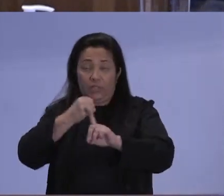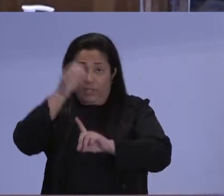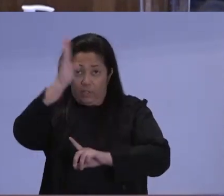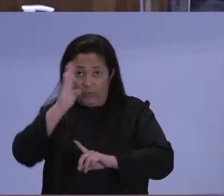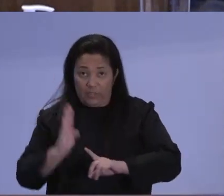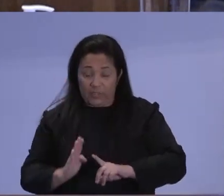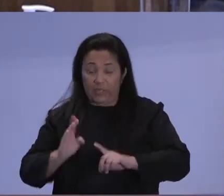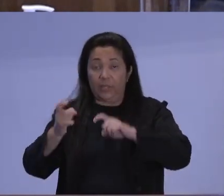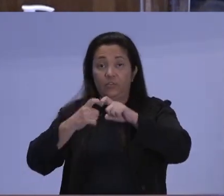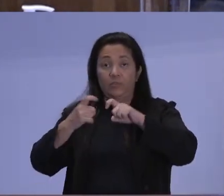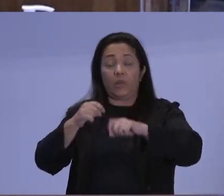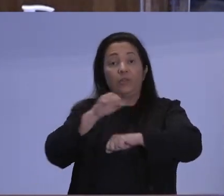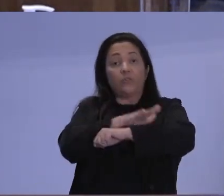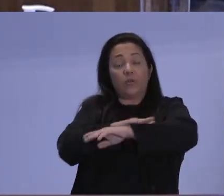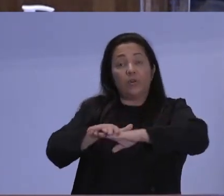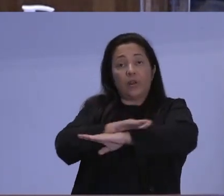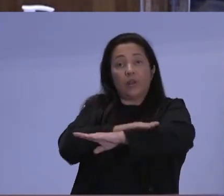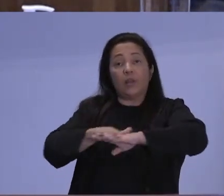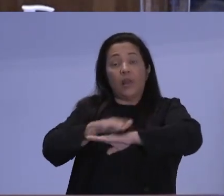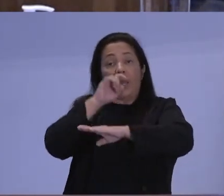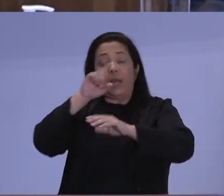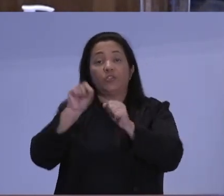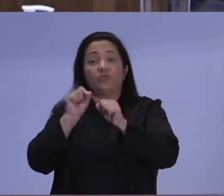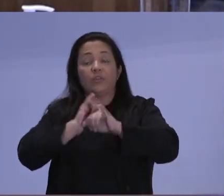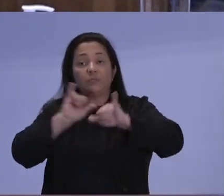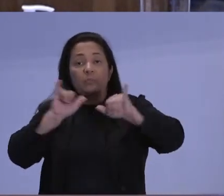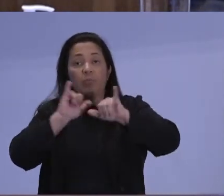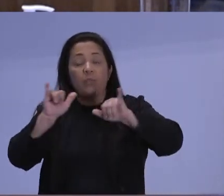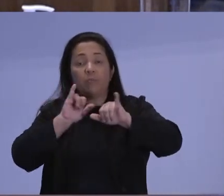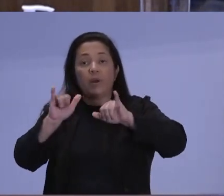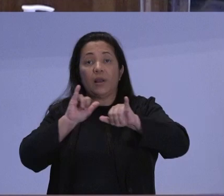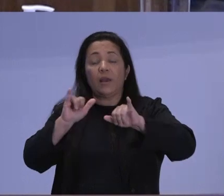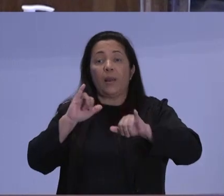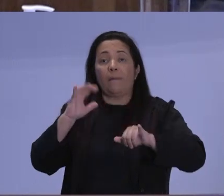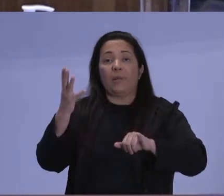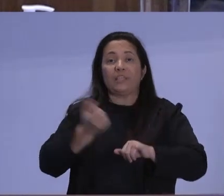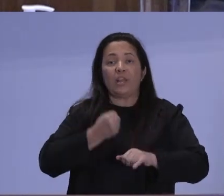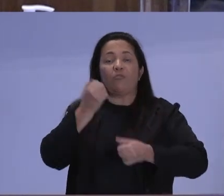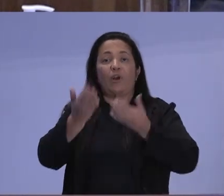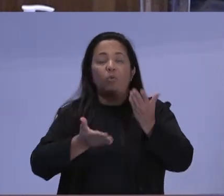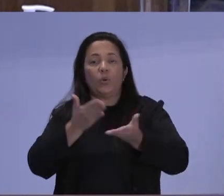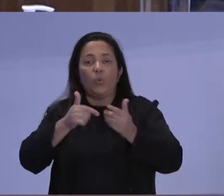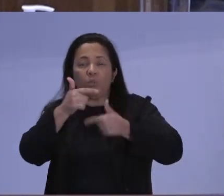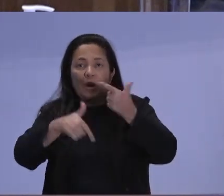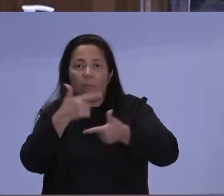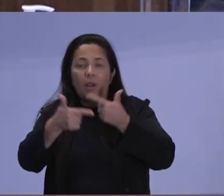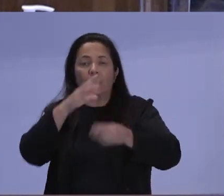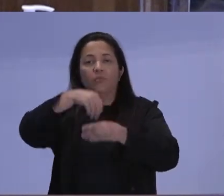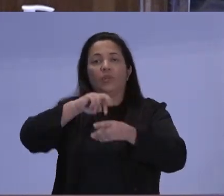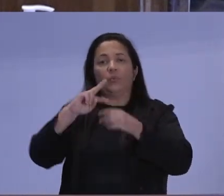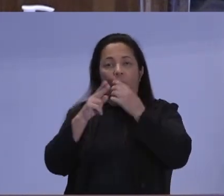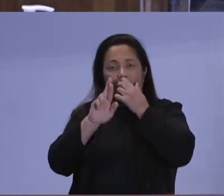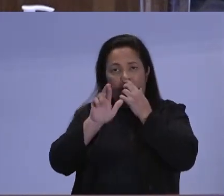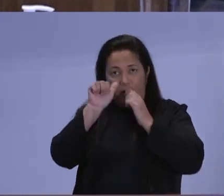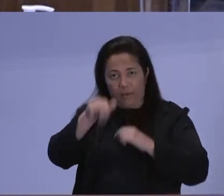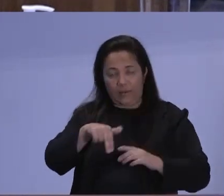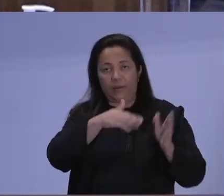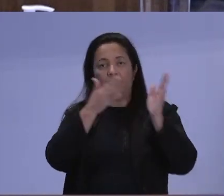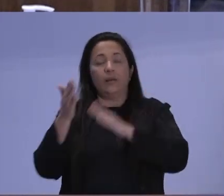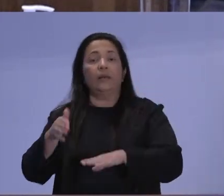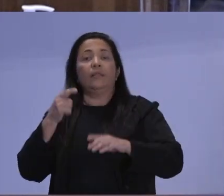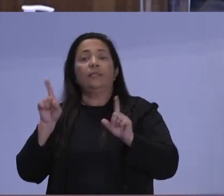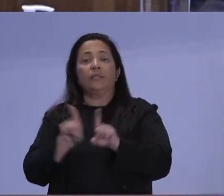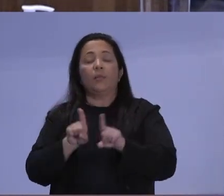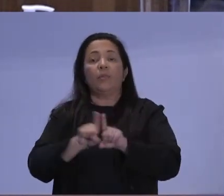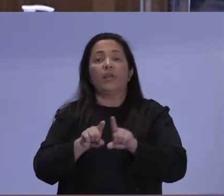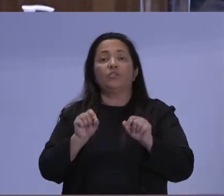falei, para a atenção básica, que foi no Agarram. Depois, a gente fez um webinar para os dermatologistas se atualizarem,